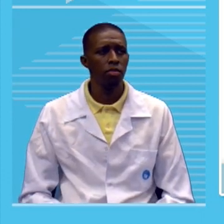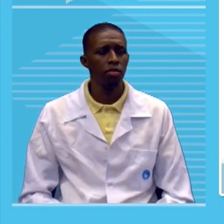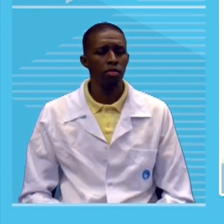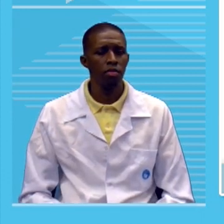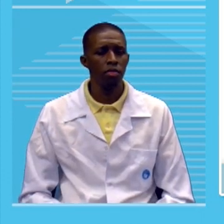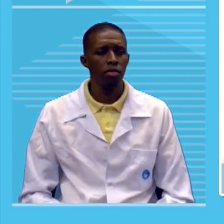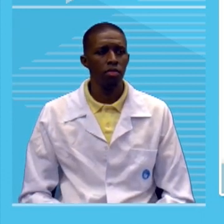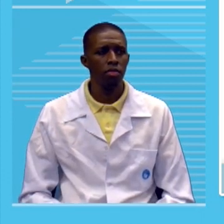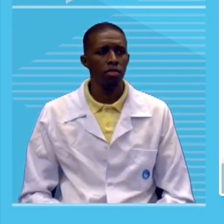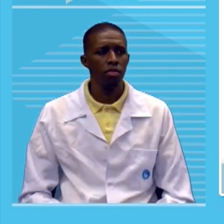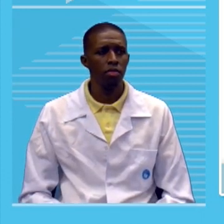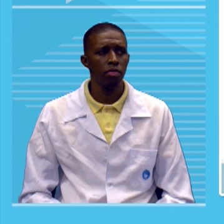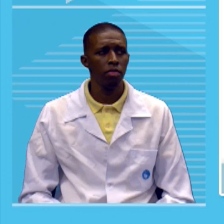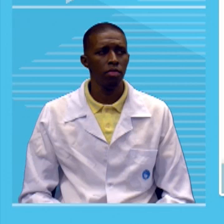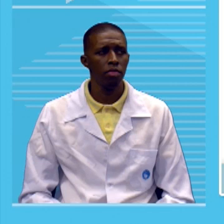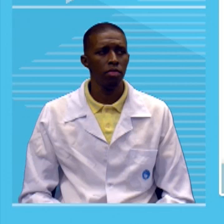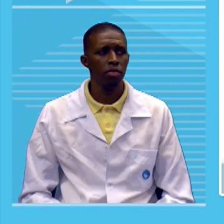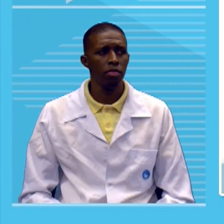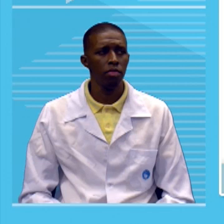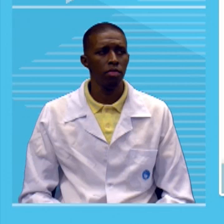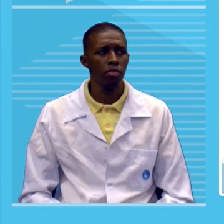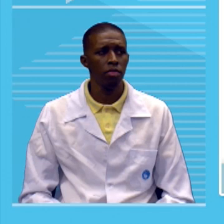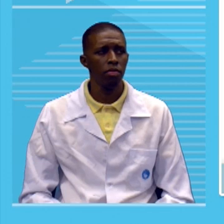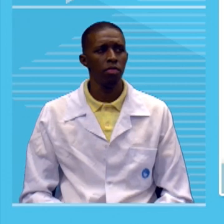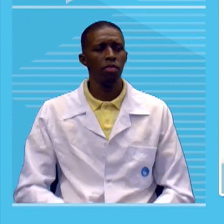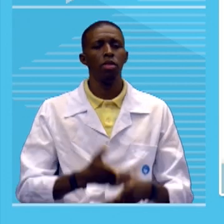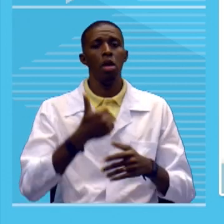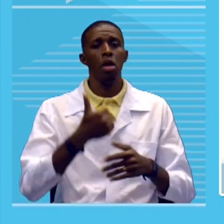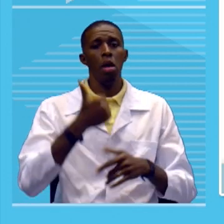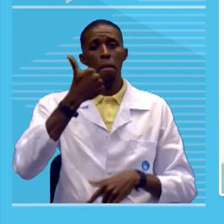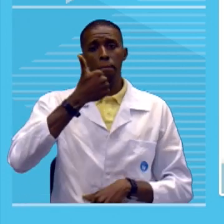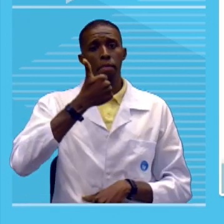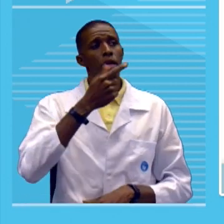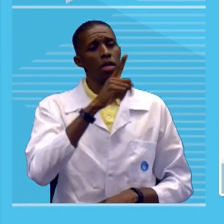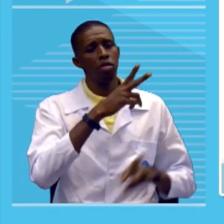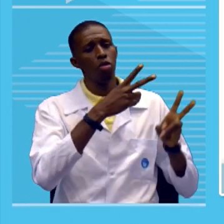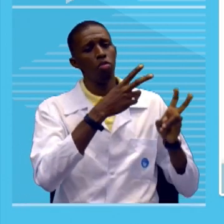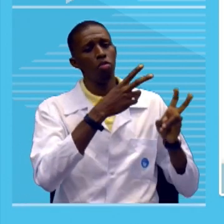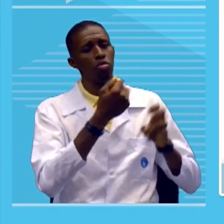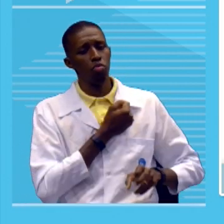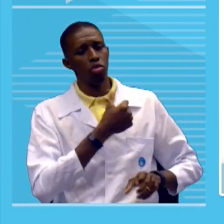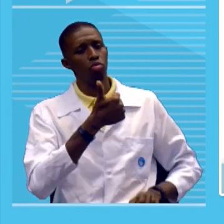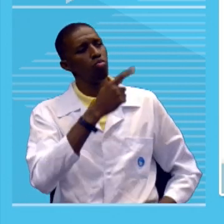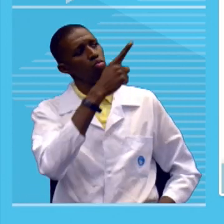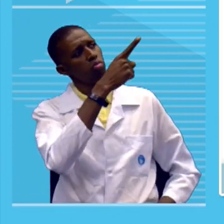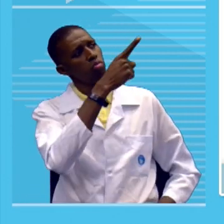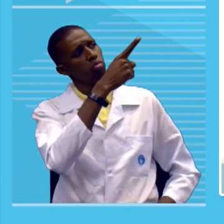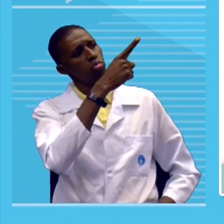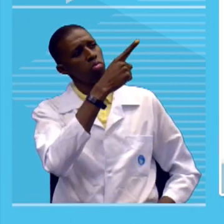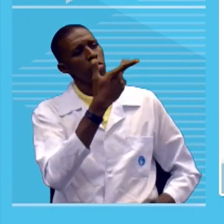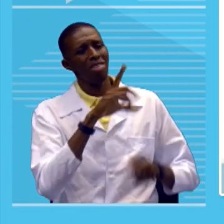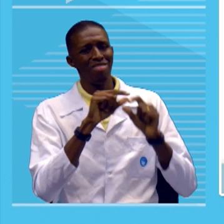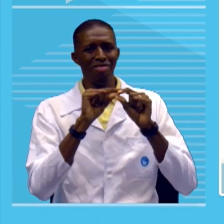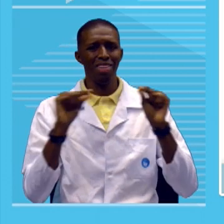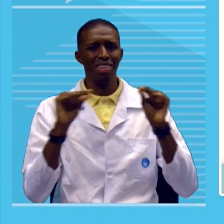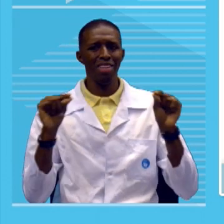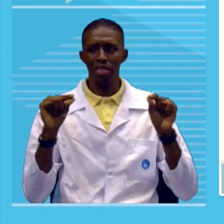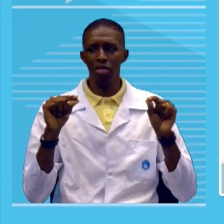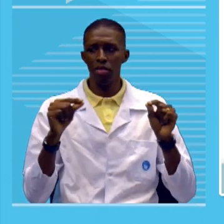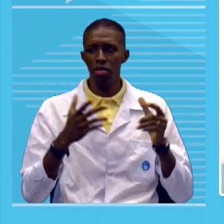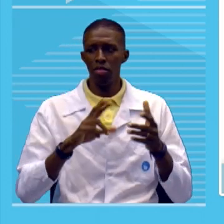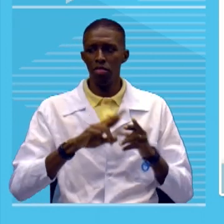afirmar para você que na primeira frase ela não é uma pessoa nervosa. Ela não é. Mas naquele